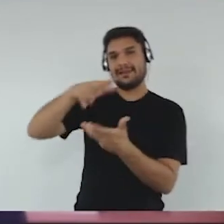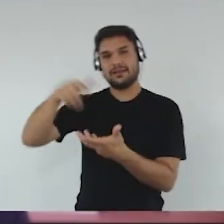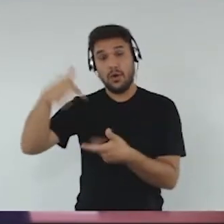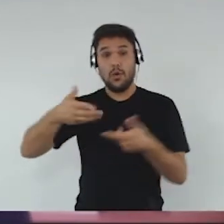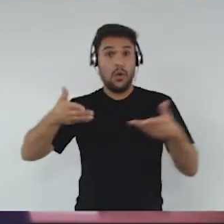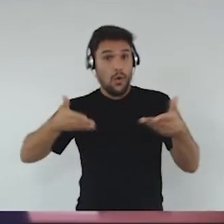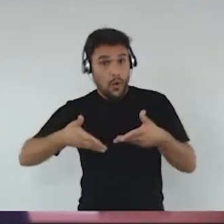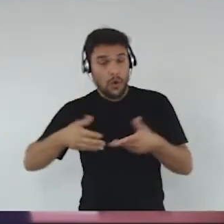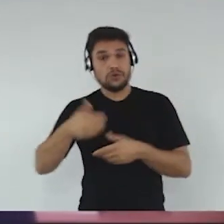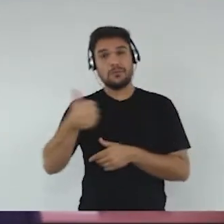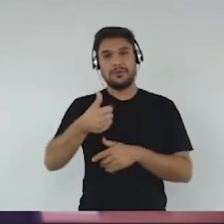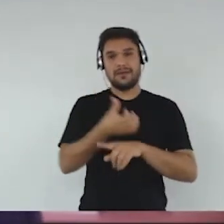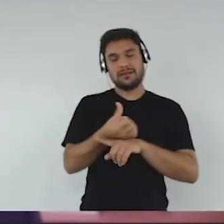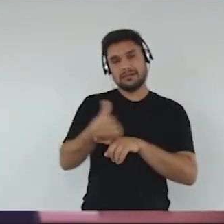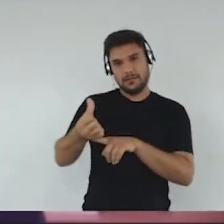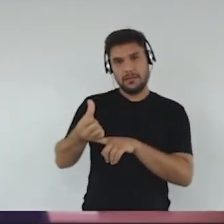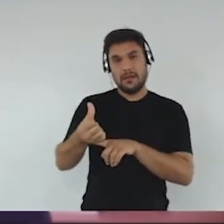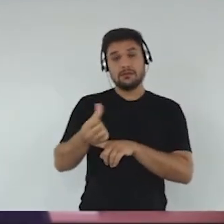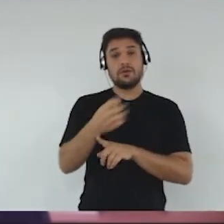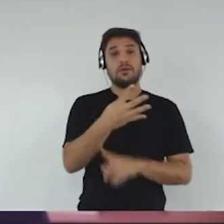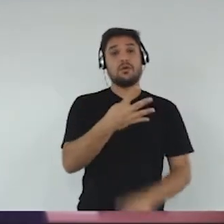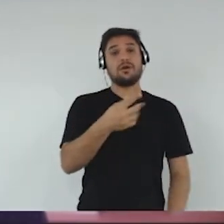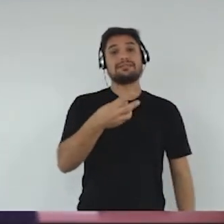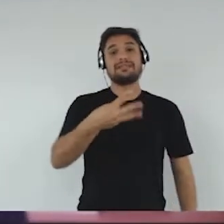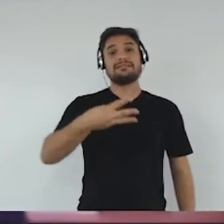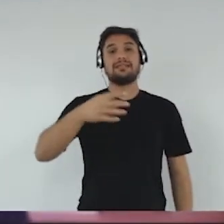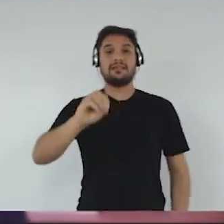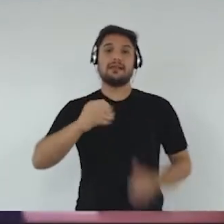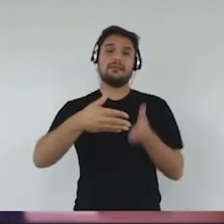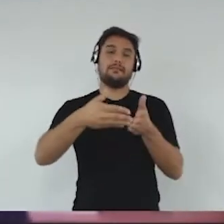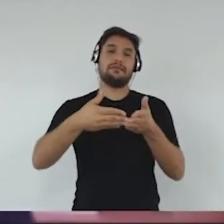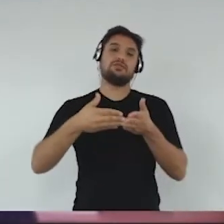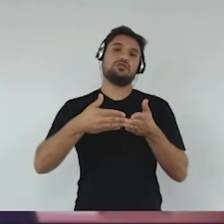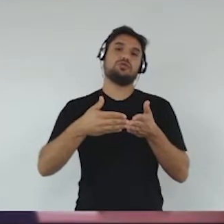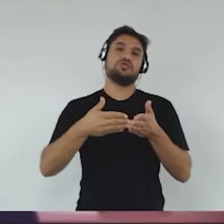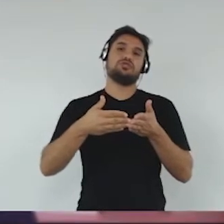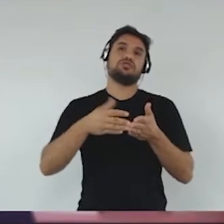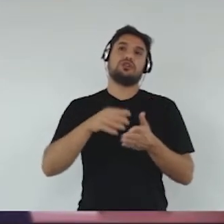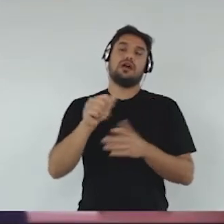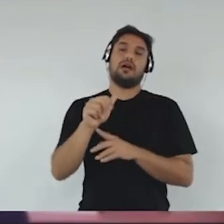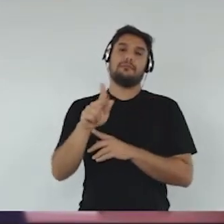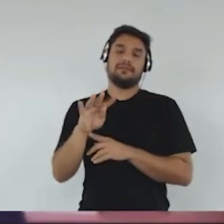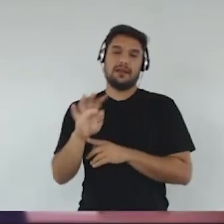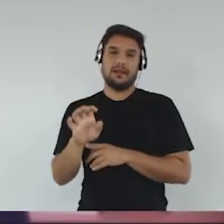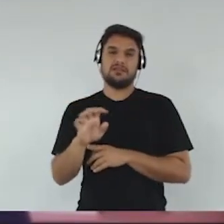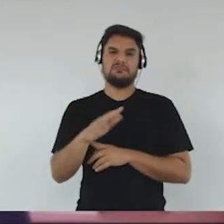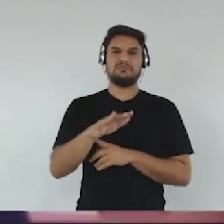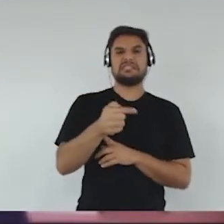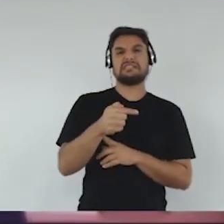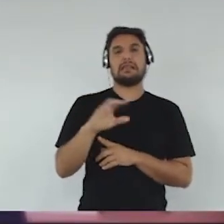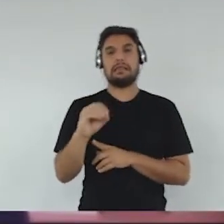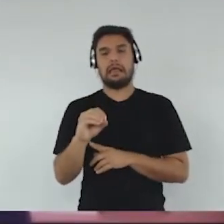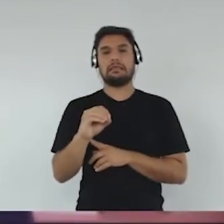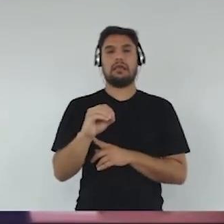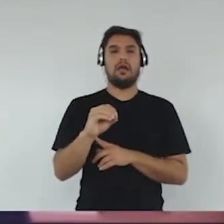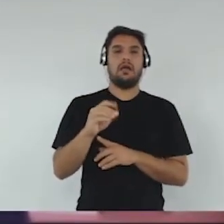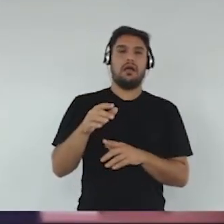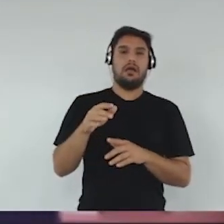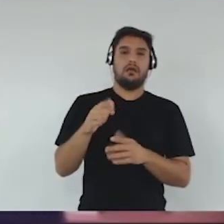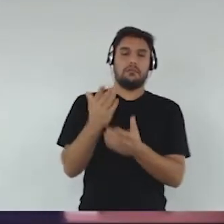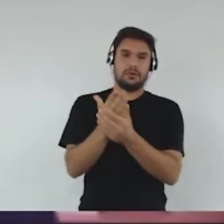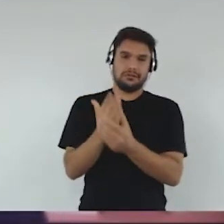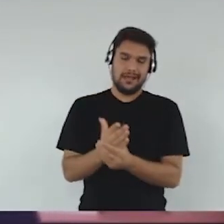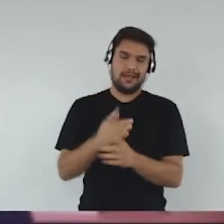houve, nesse primeiro semestre, 430 pedidos de requerimento de arbitragem, uma média de 70 casos por mês,